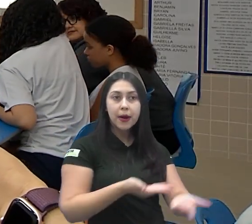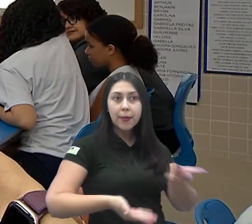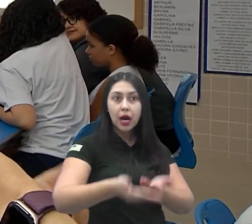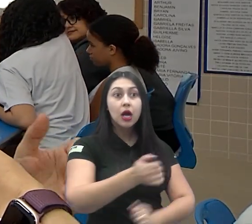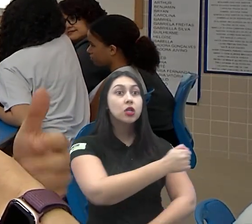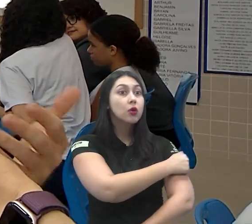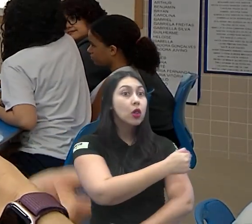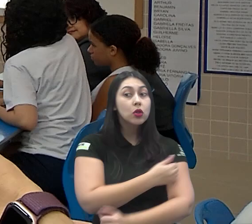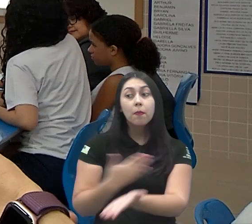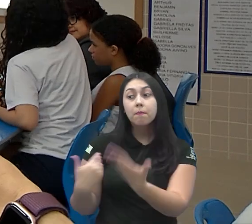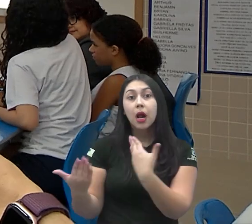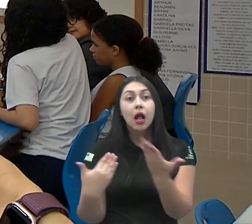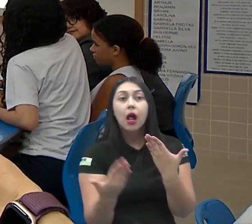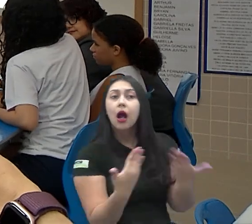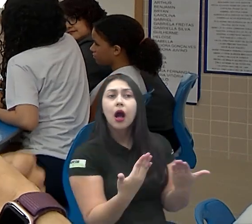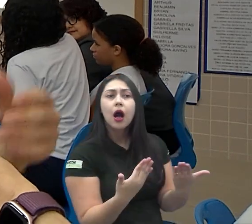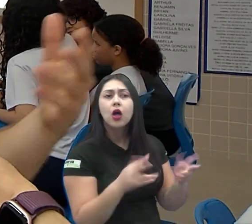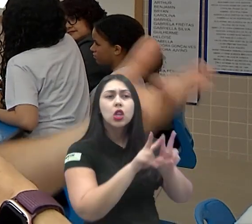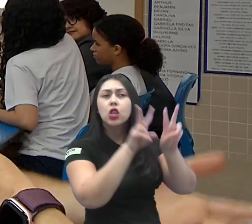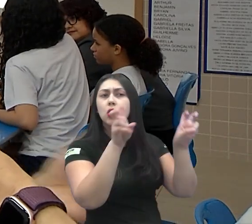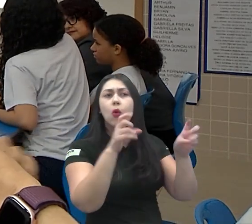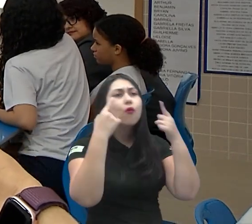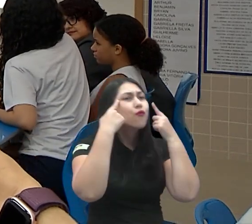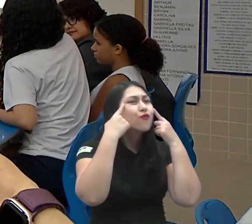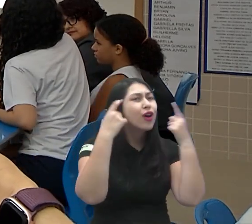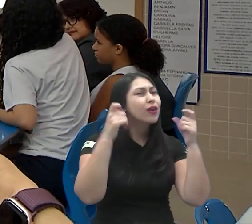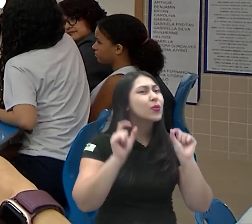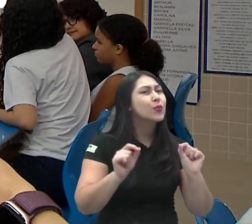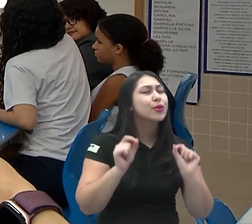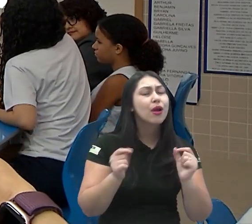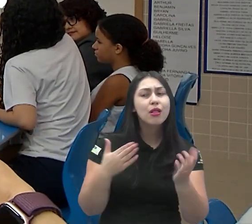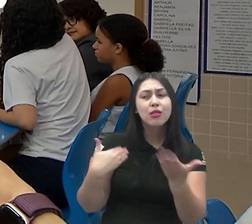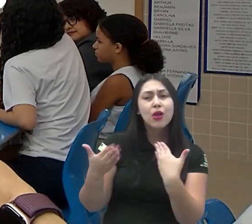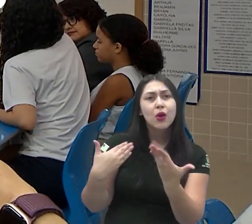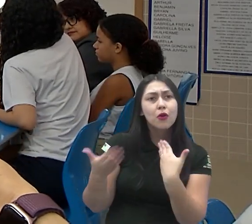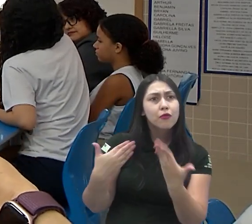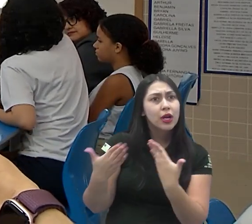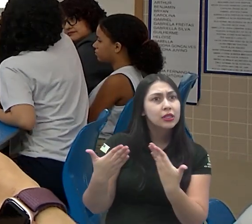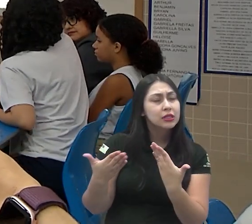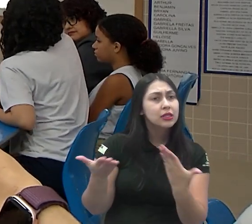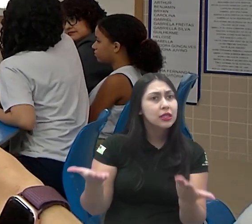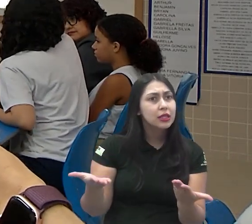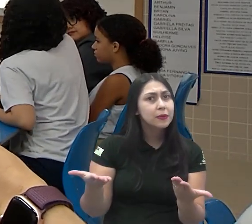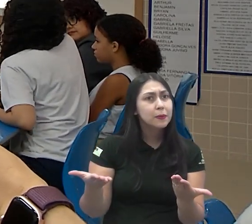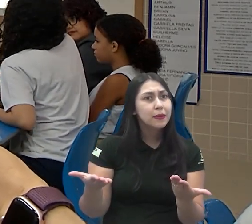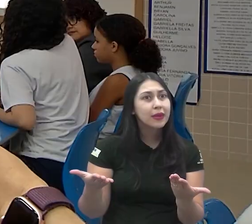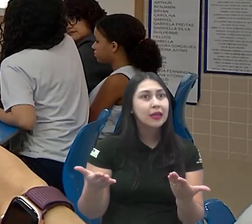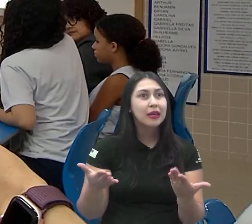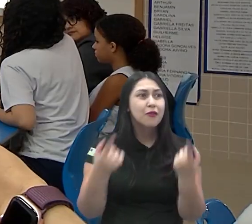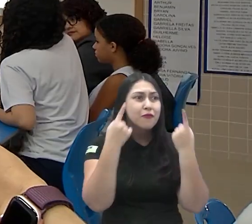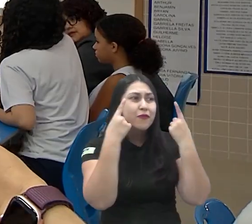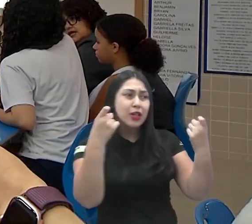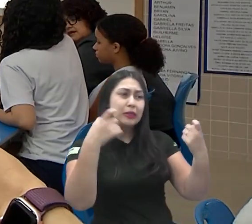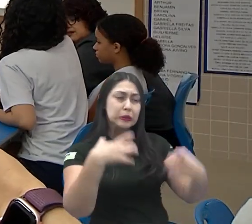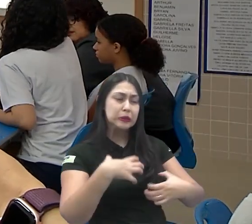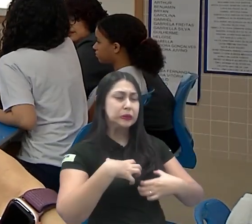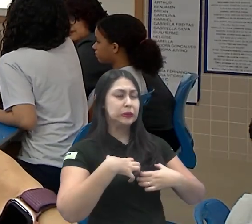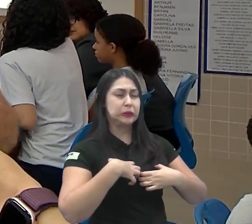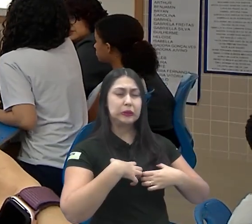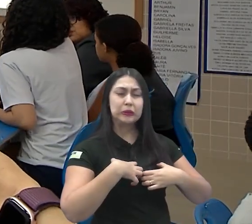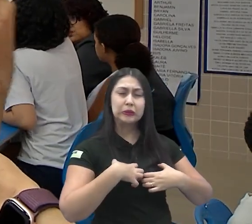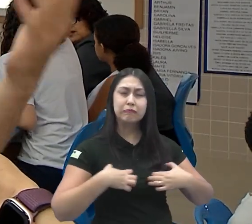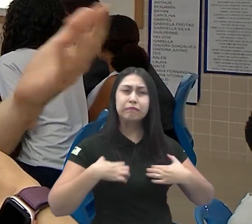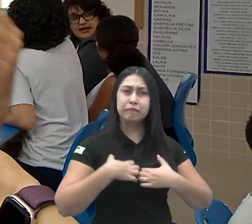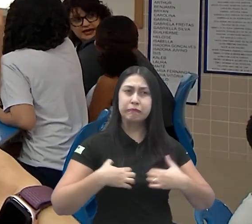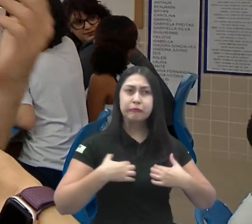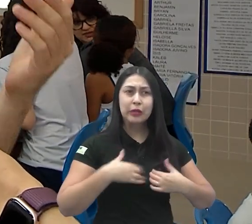dos alunos, que eles conversem sobre o que é violência, que eles conversem sobre o quanto uma violência me machuca, o